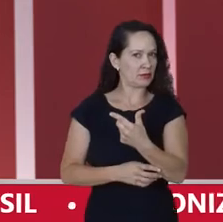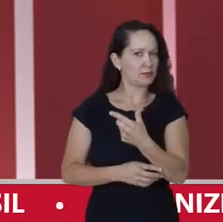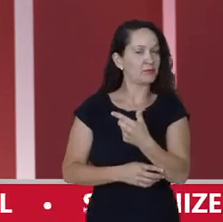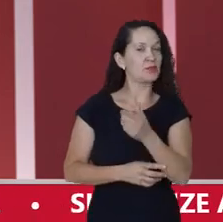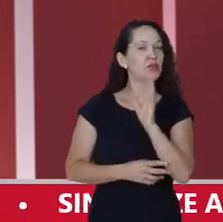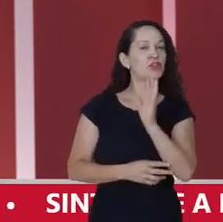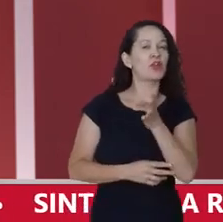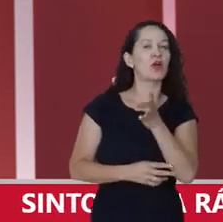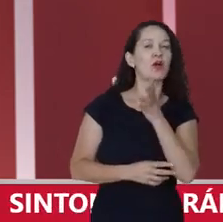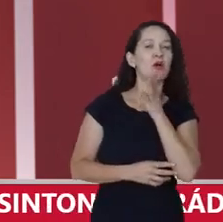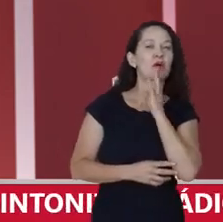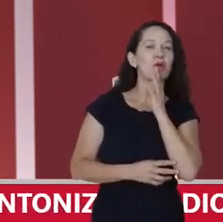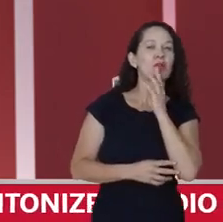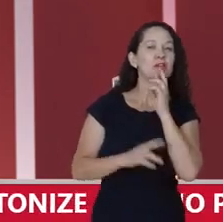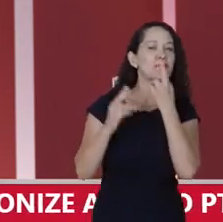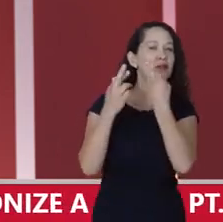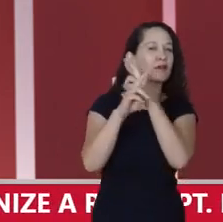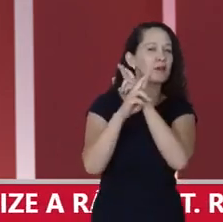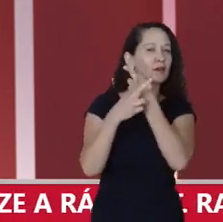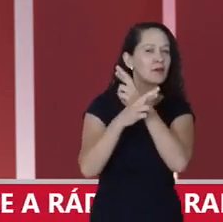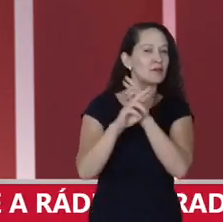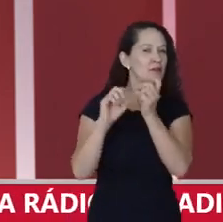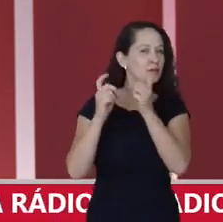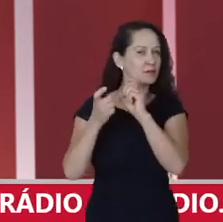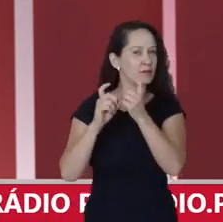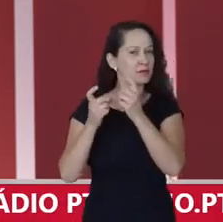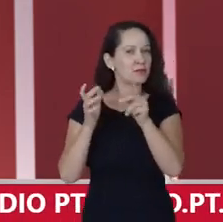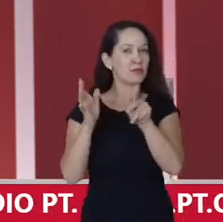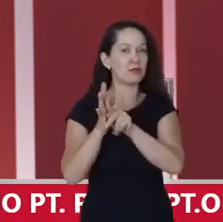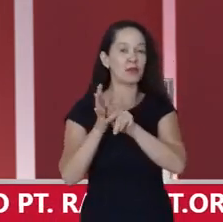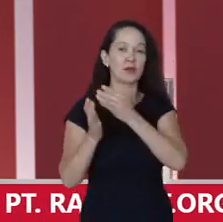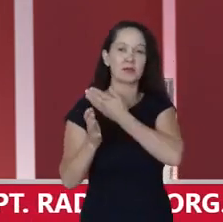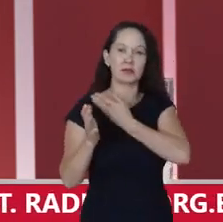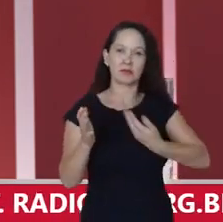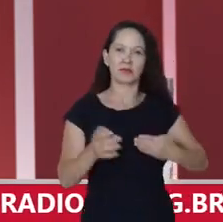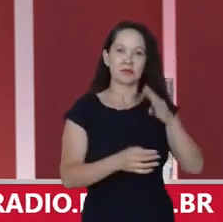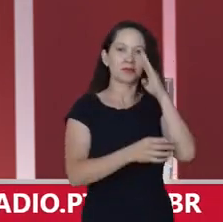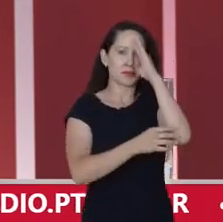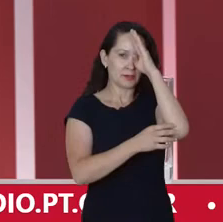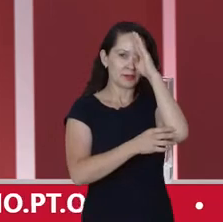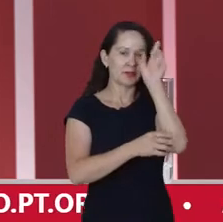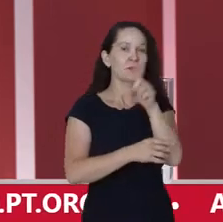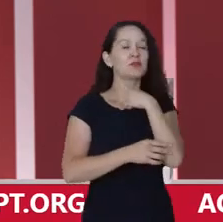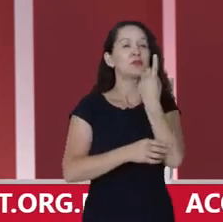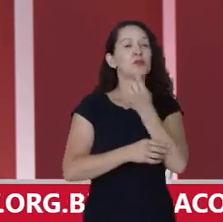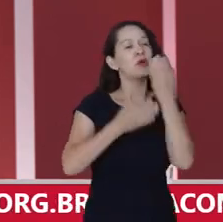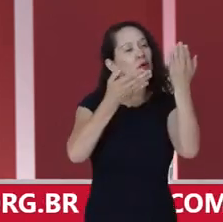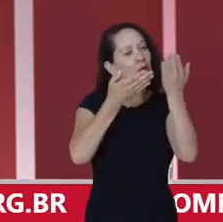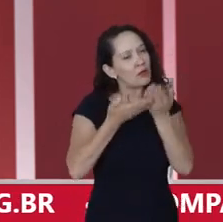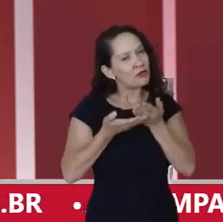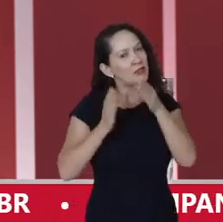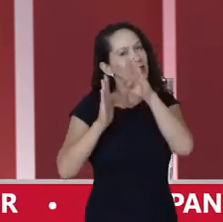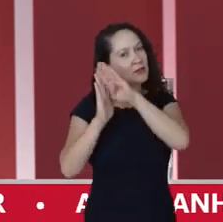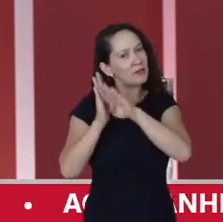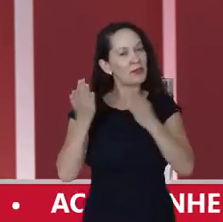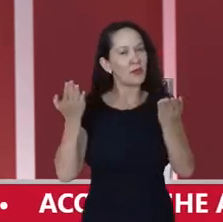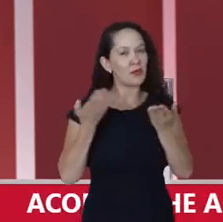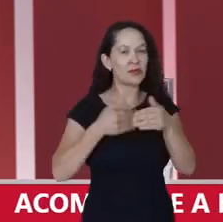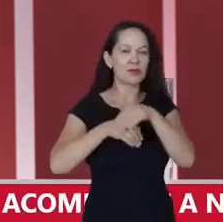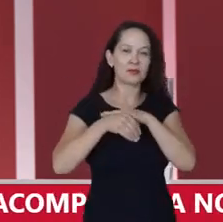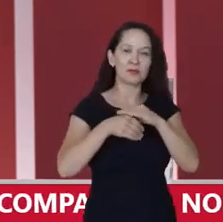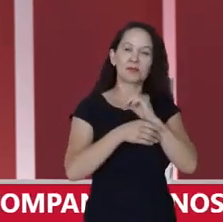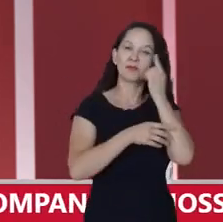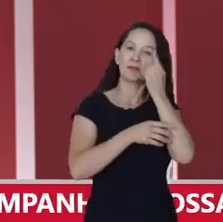conhecida Reforma Administrativa do Governo Bolsonaro. E nós fomos convidar para este programa o